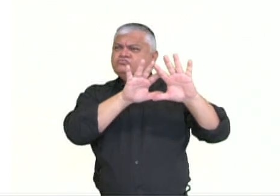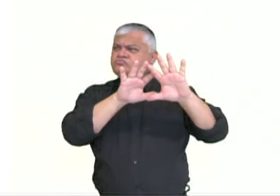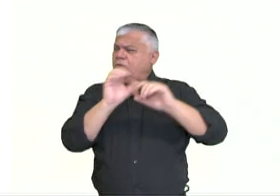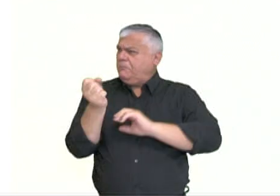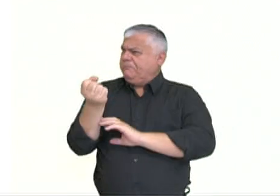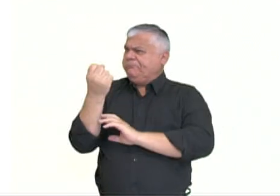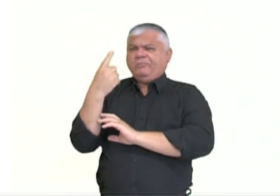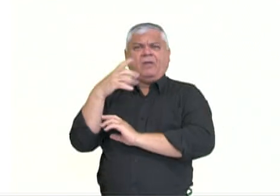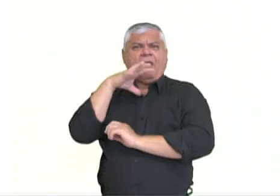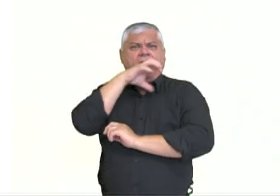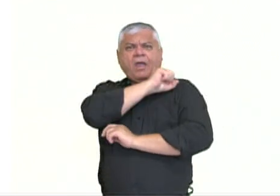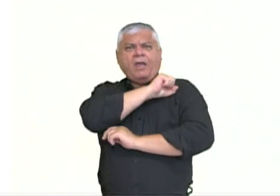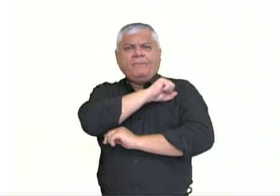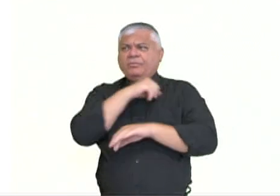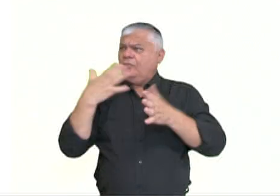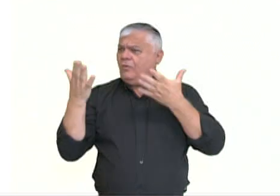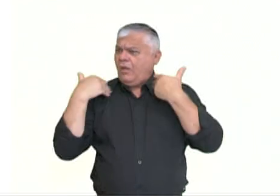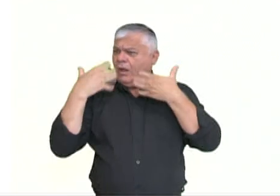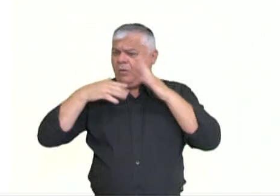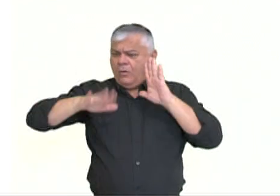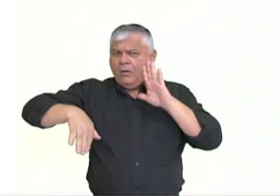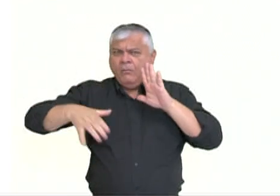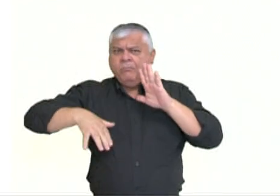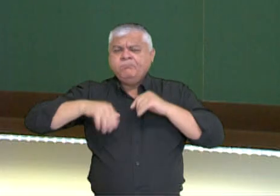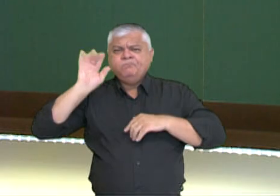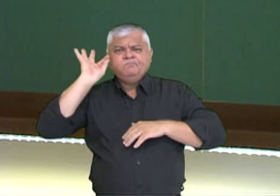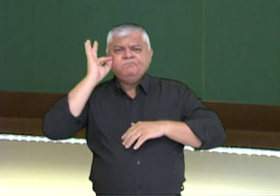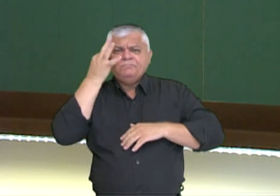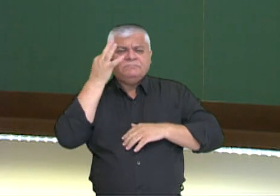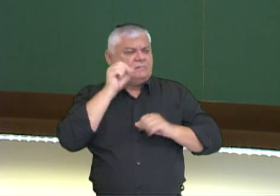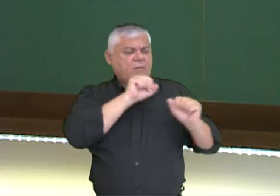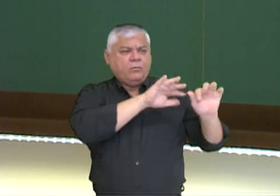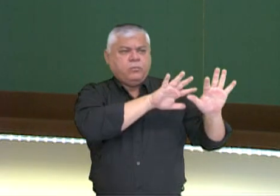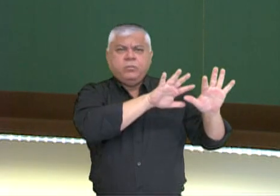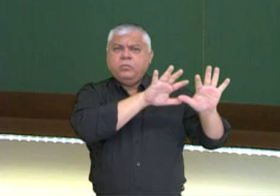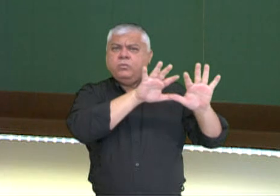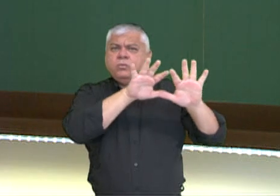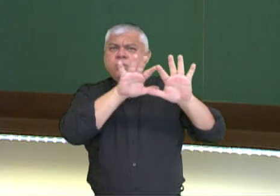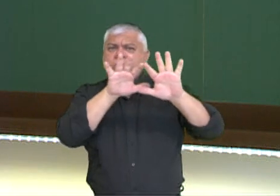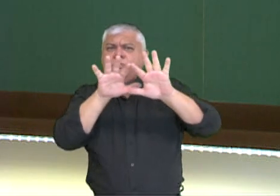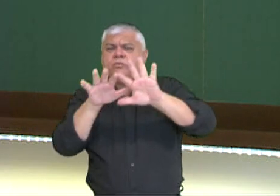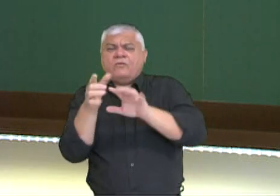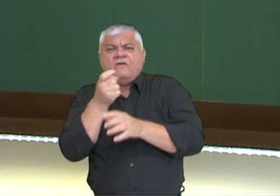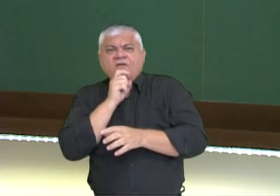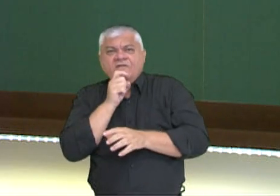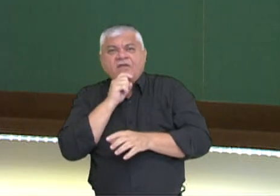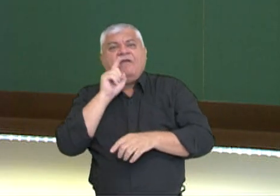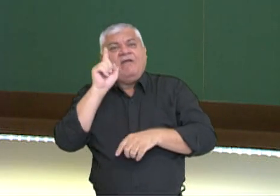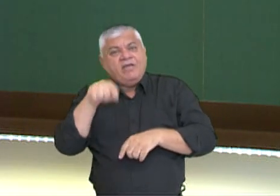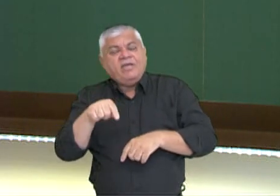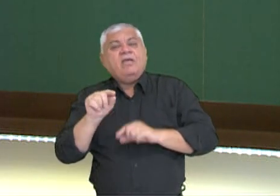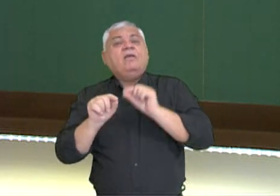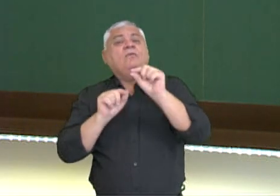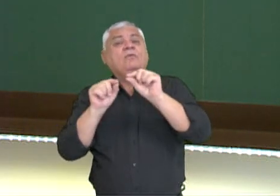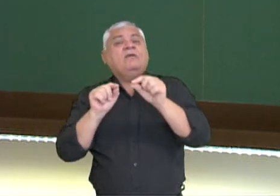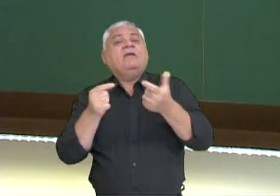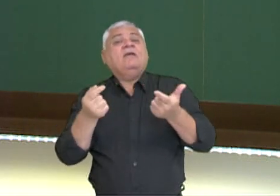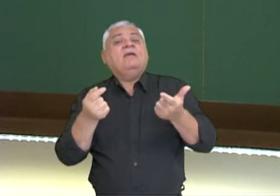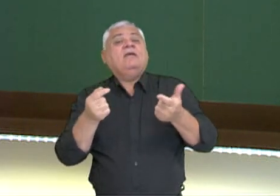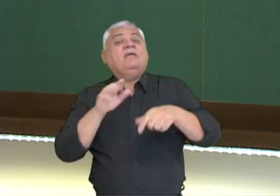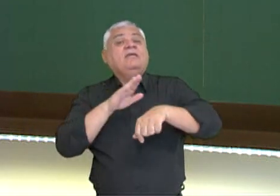num outro momento, mais chuvoso. Então, eu tive uma mudança ali momentânea das condições atmosféricas ou